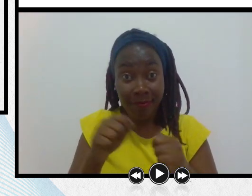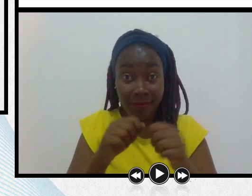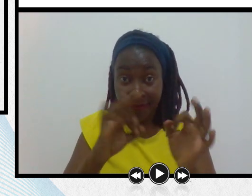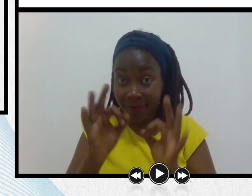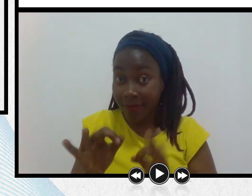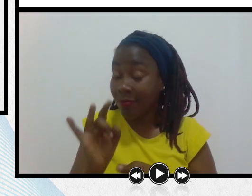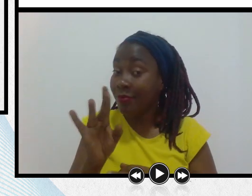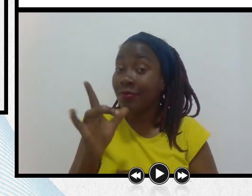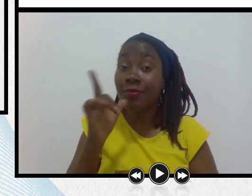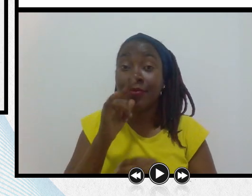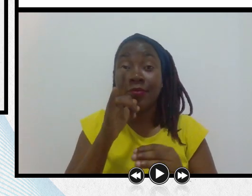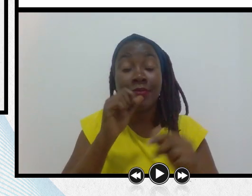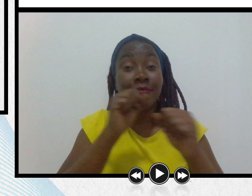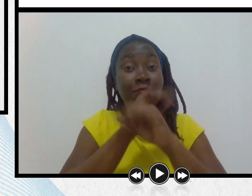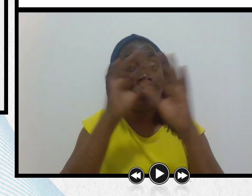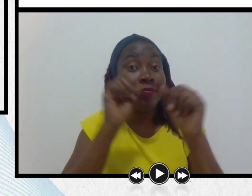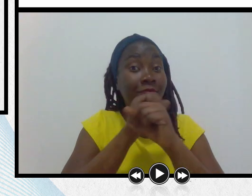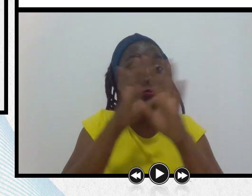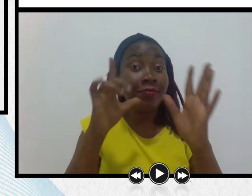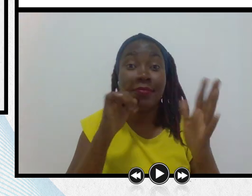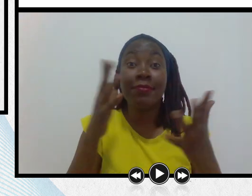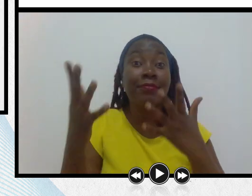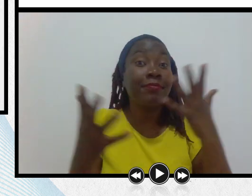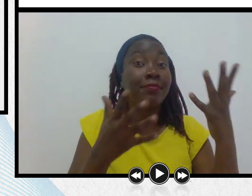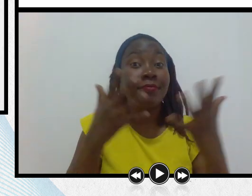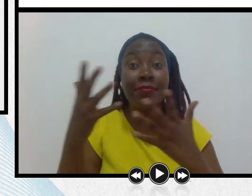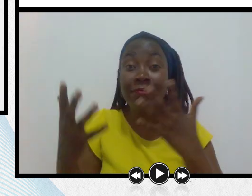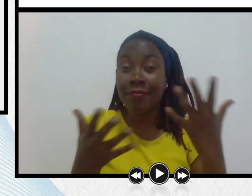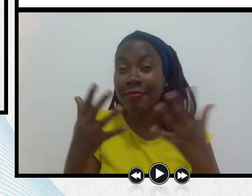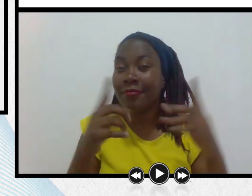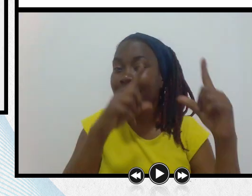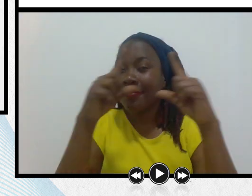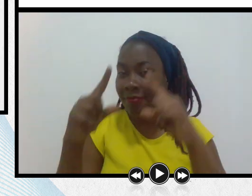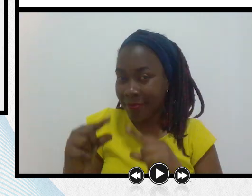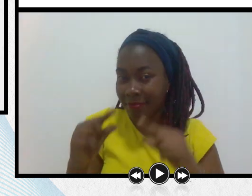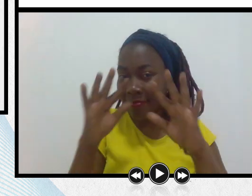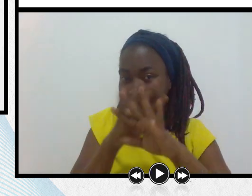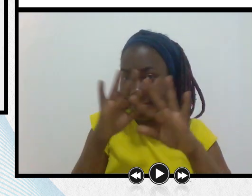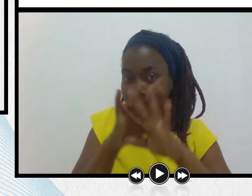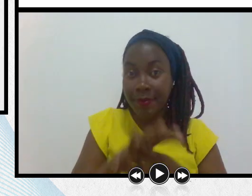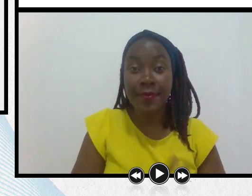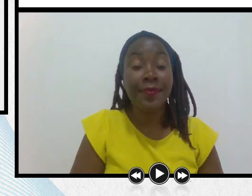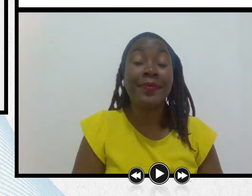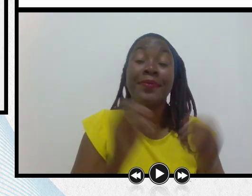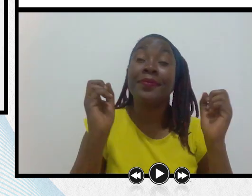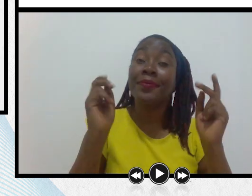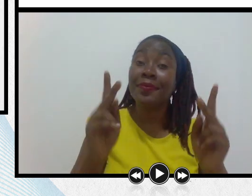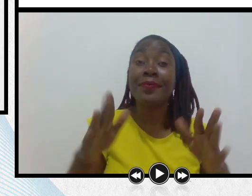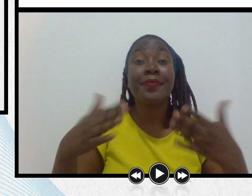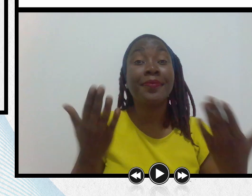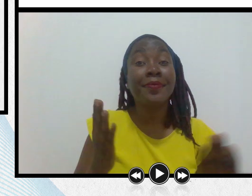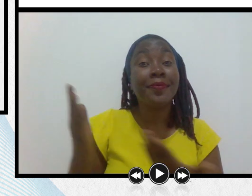cloração, somente água transparente, água com baixíssima turbidez. Ok,